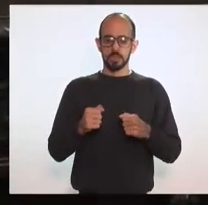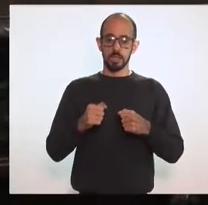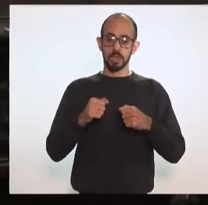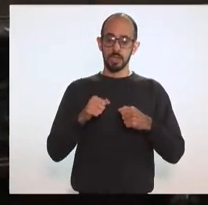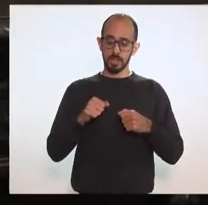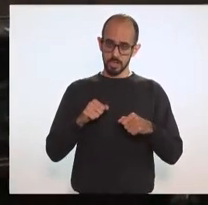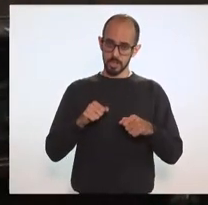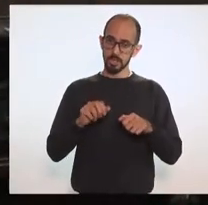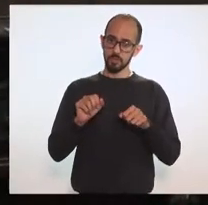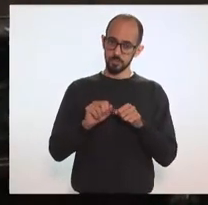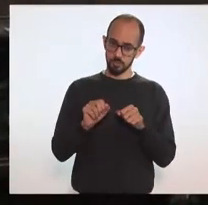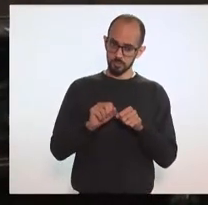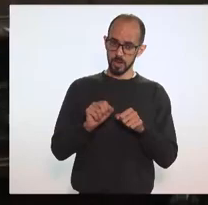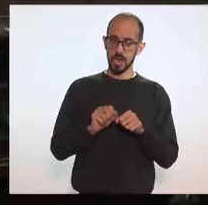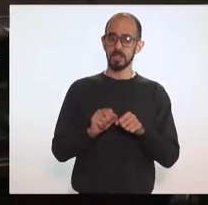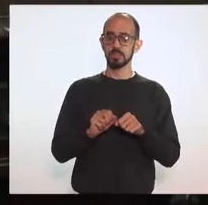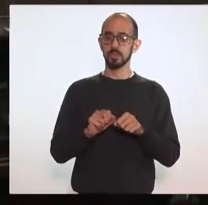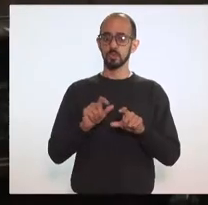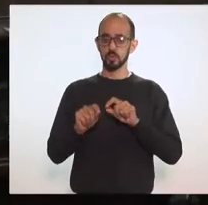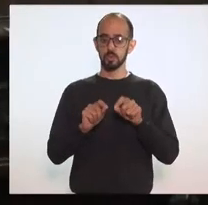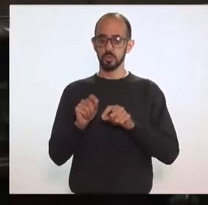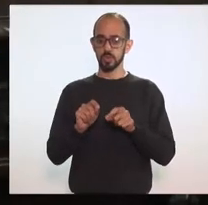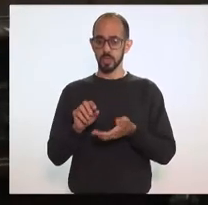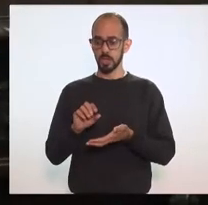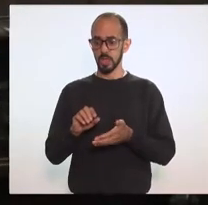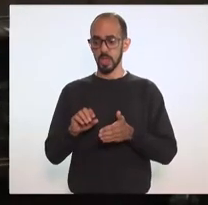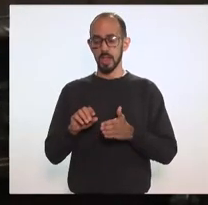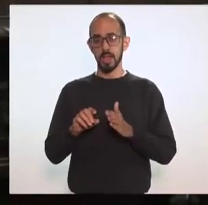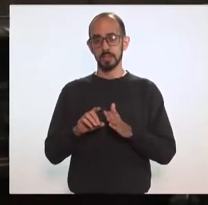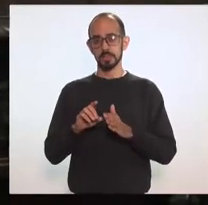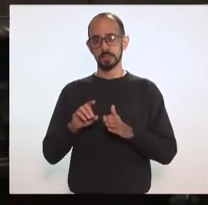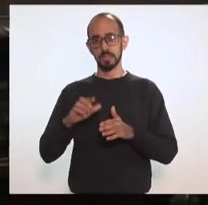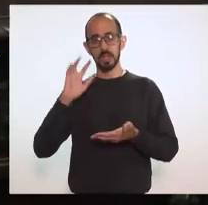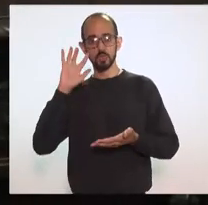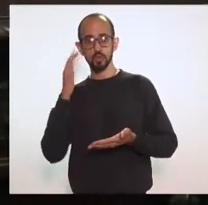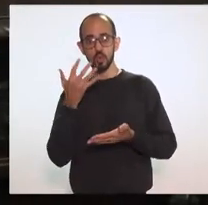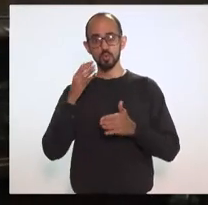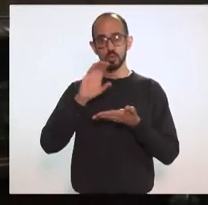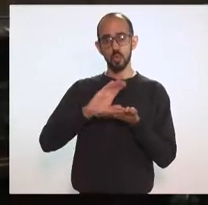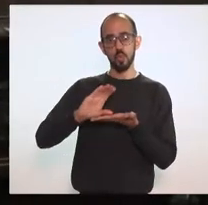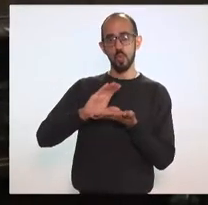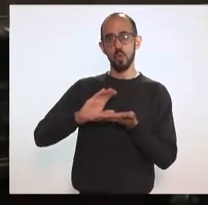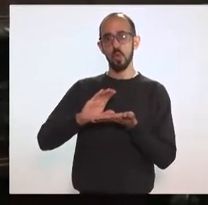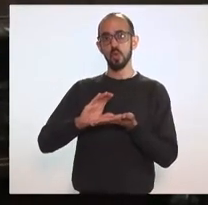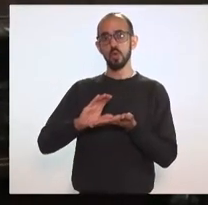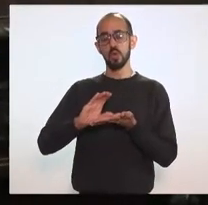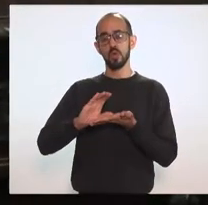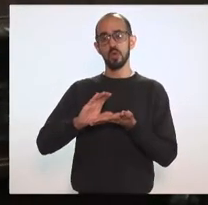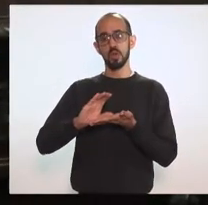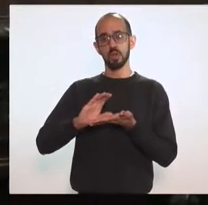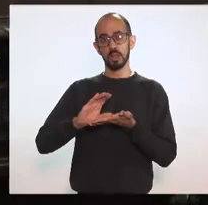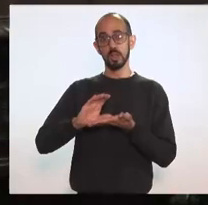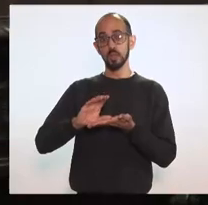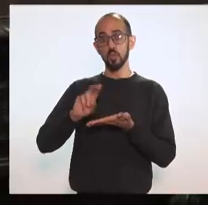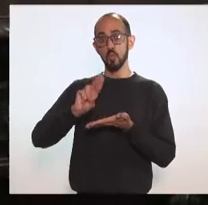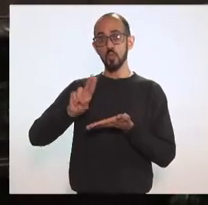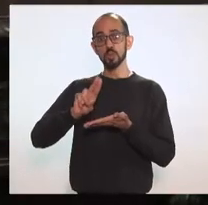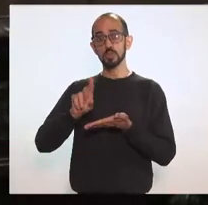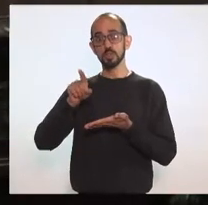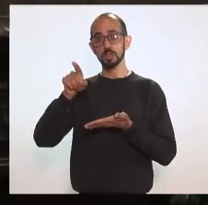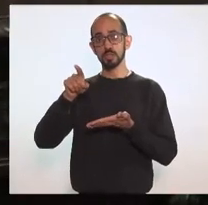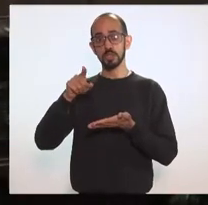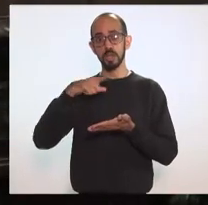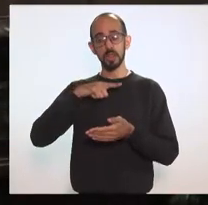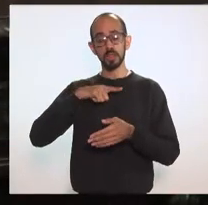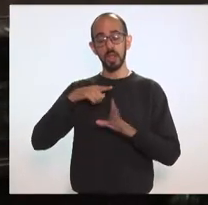do dispositivo constitucional que assegura autonomia aos dentes federativos no uso